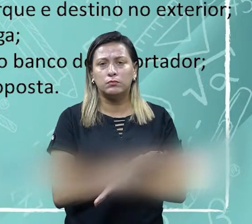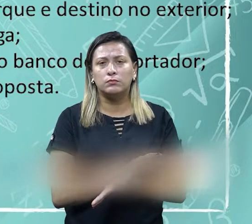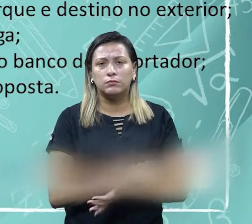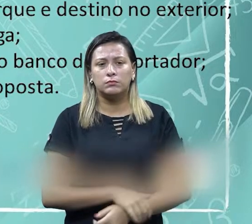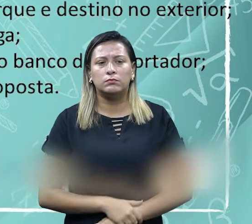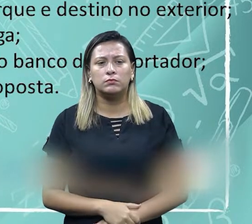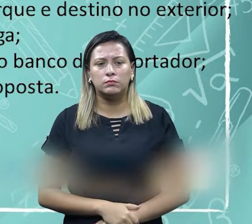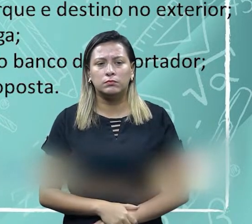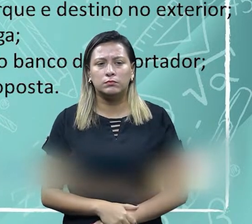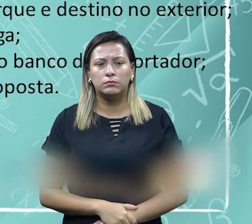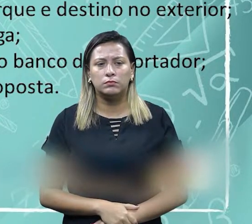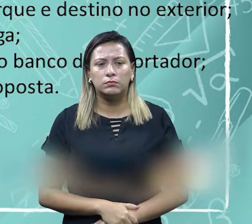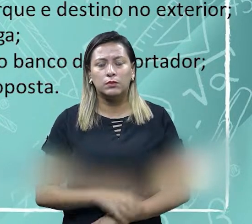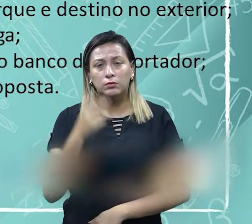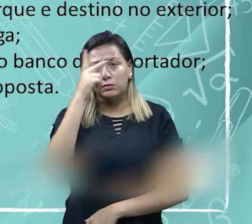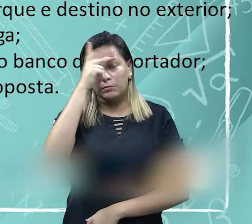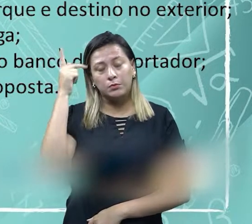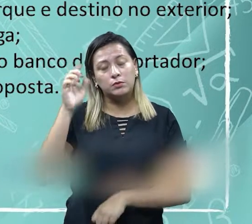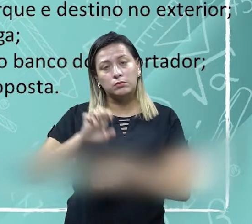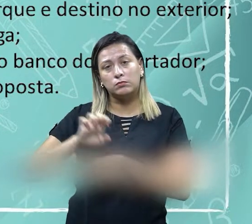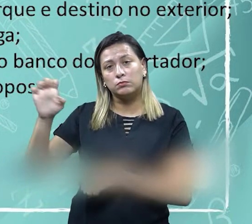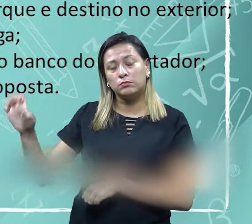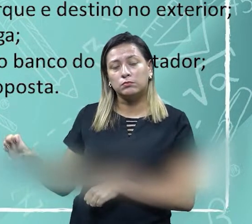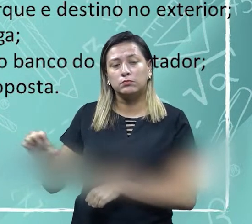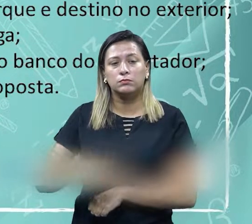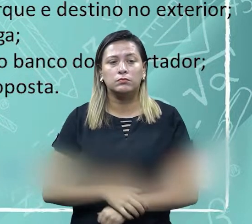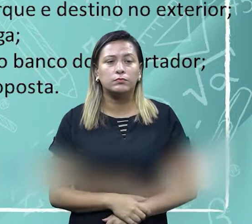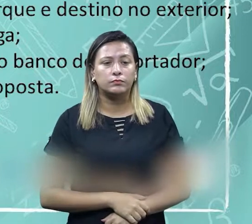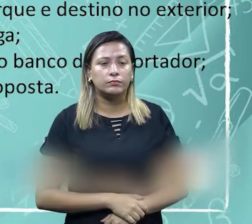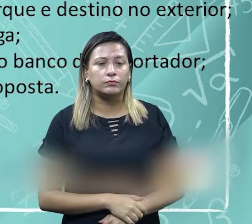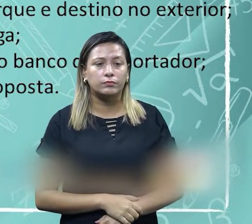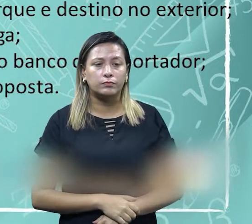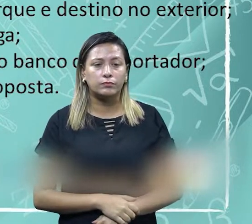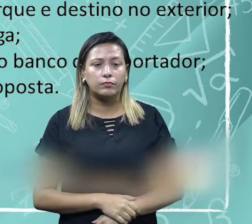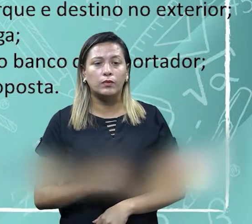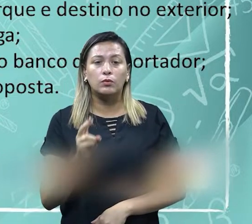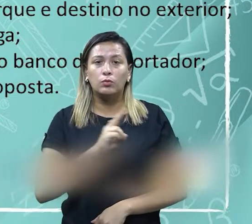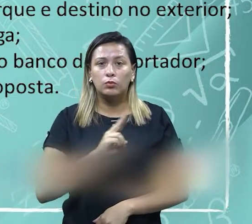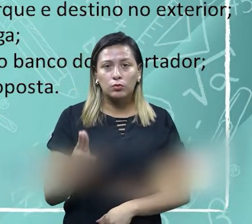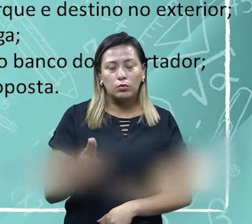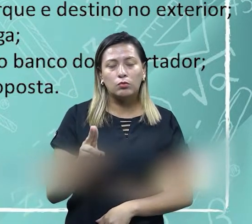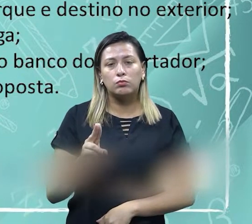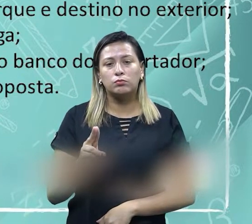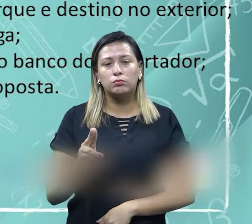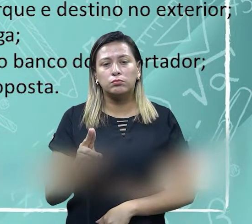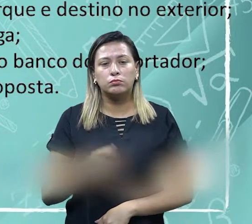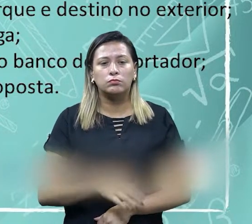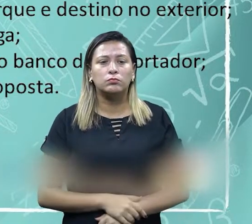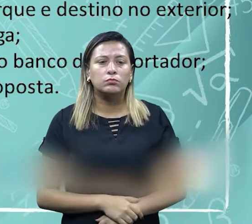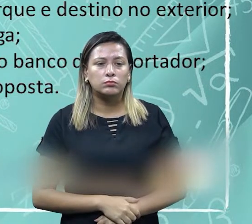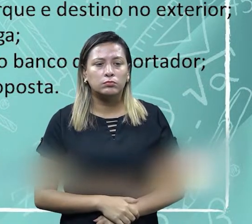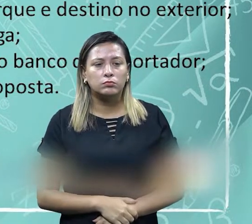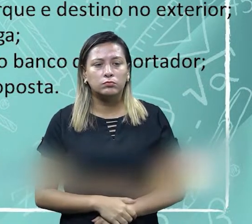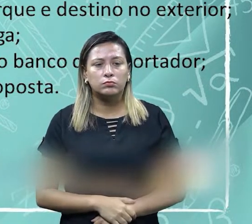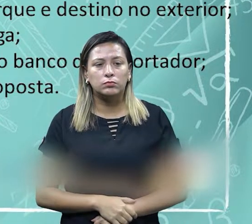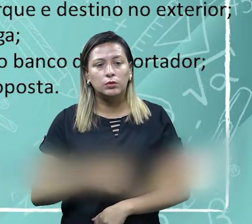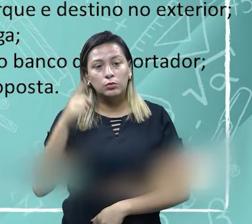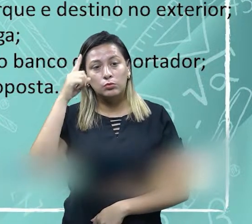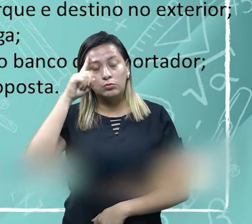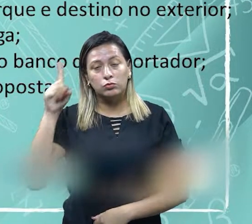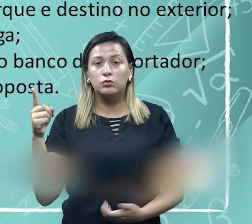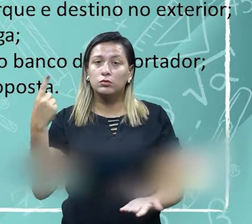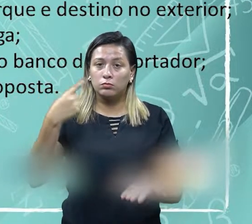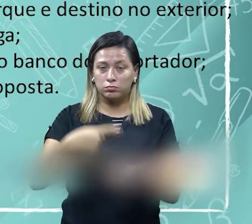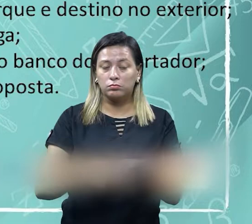cadastro do próprio do exportador, tá bom? A identificação do importador, do exportador, a data da emissão e